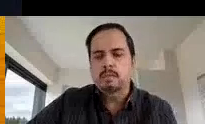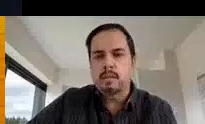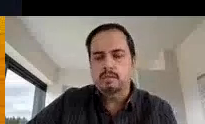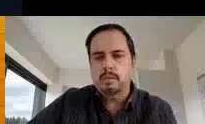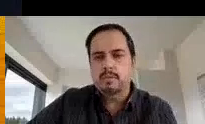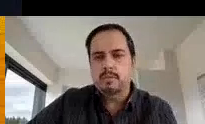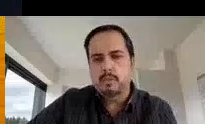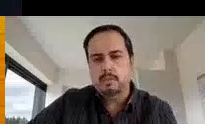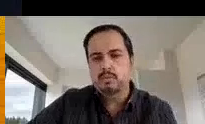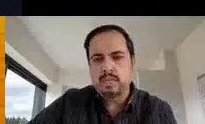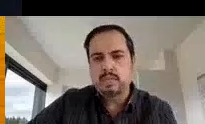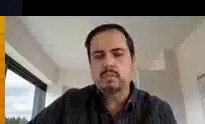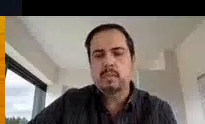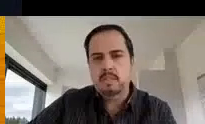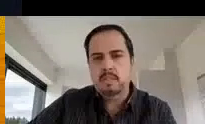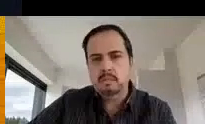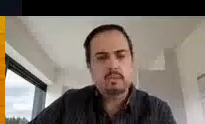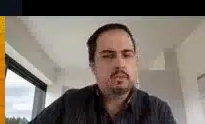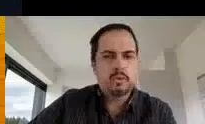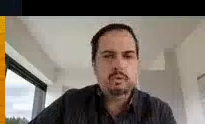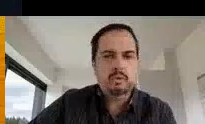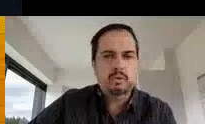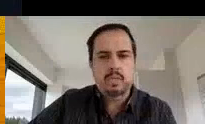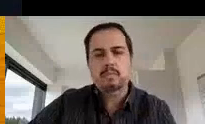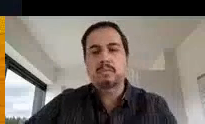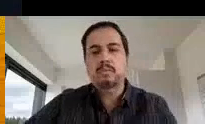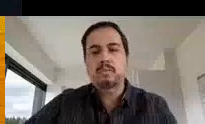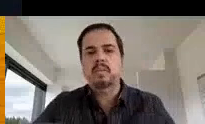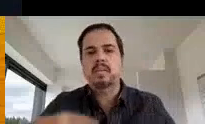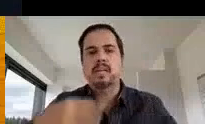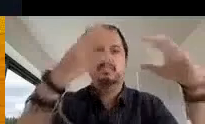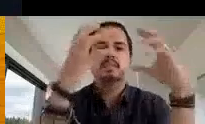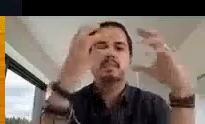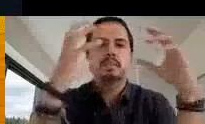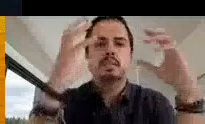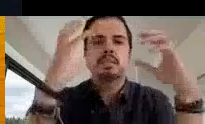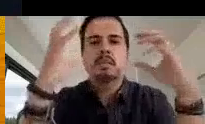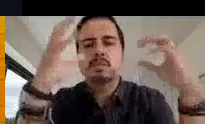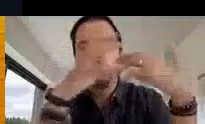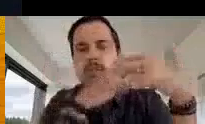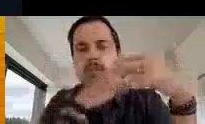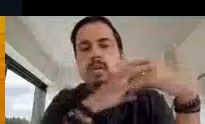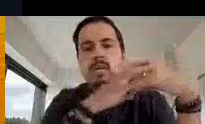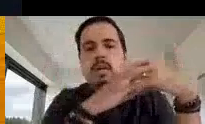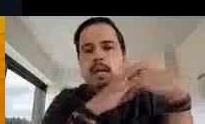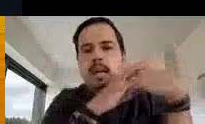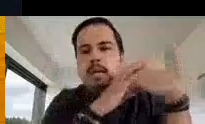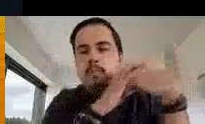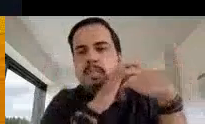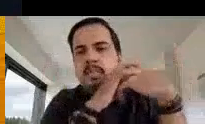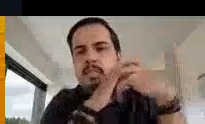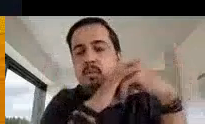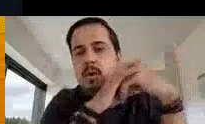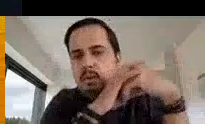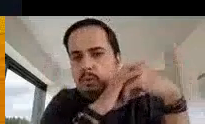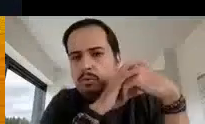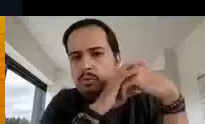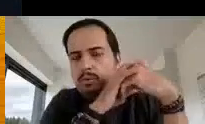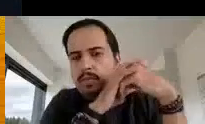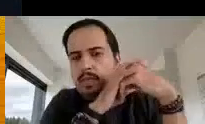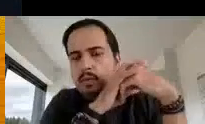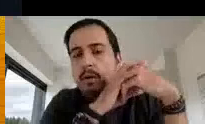fazer. Eu tenho dos 20 aos 25, dos 18 aos 23, mas eu faço análises de vida de 5 por 5 anos.